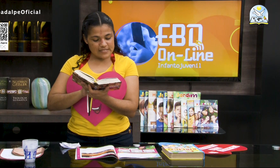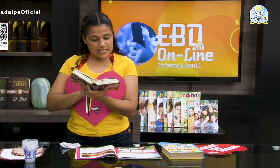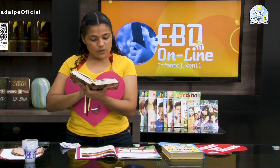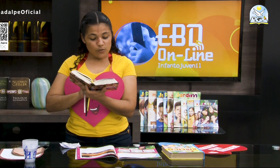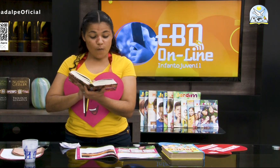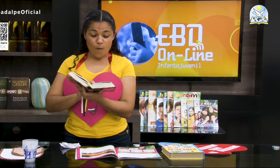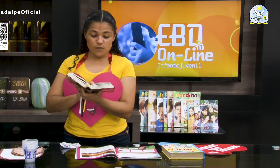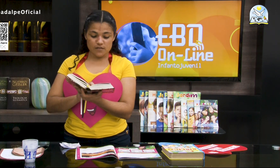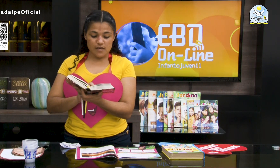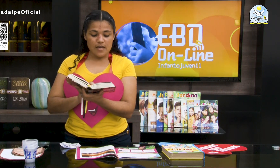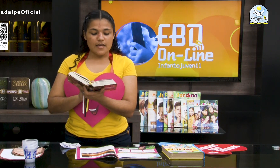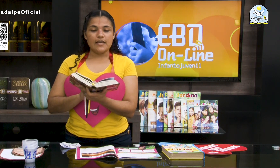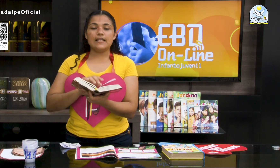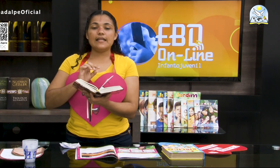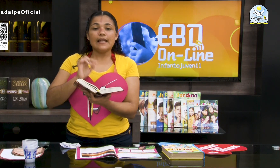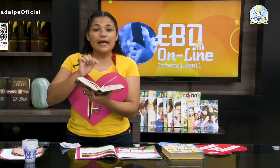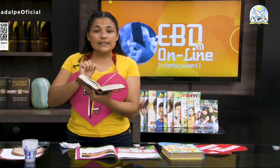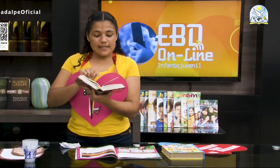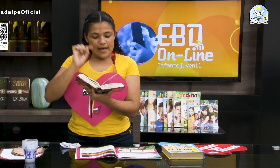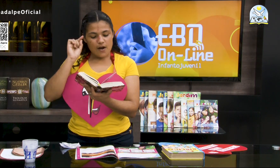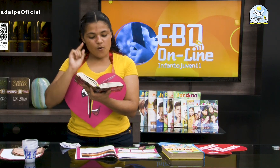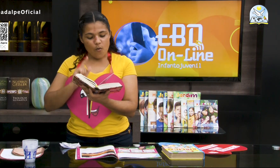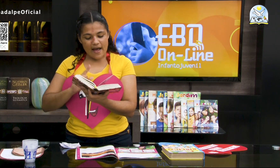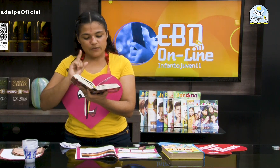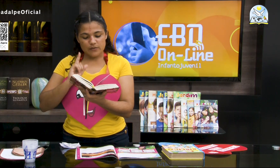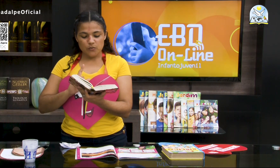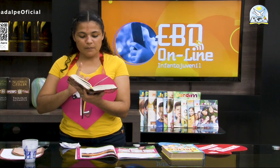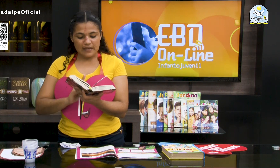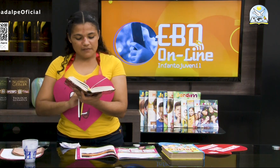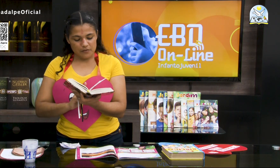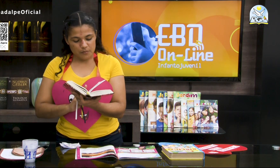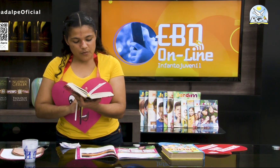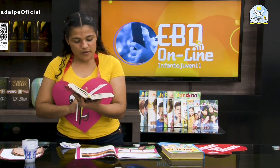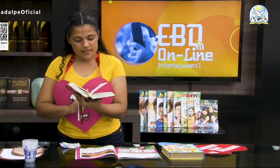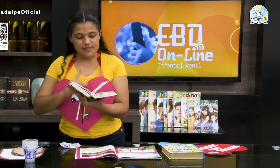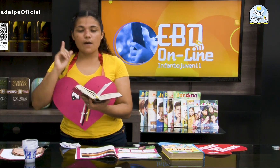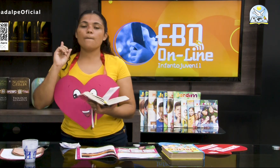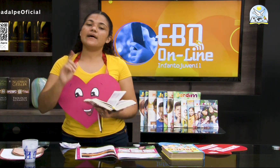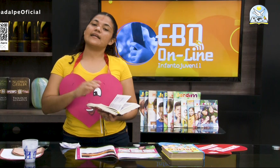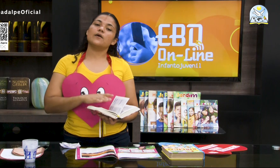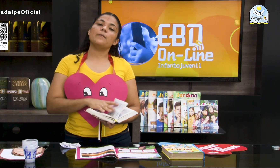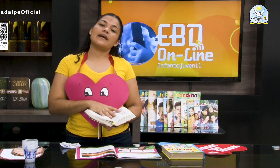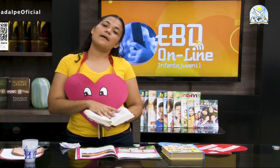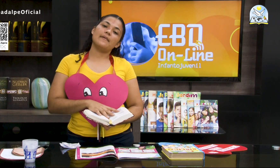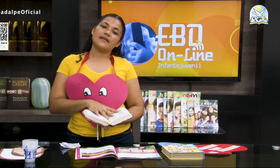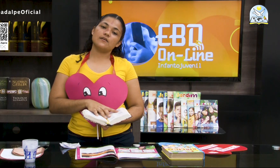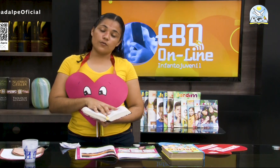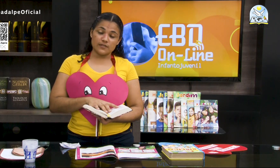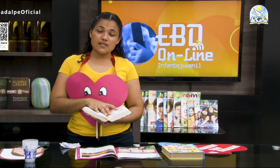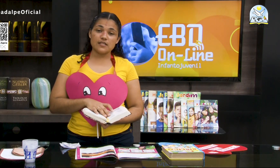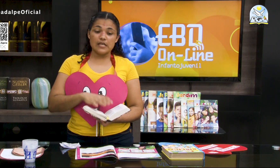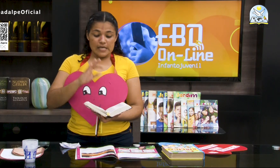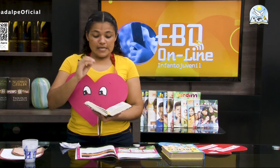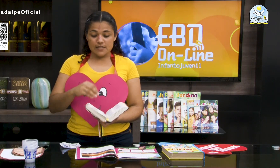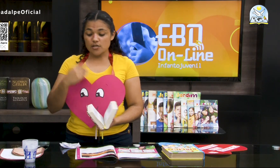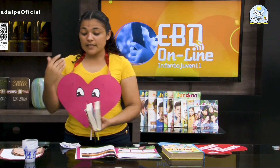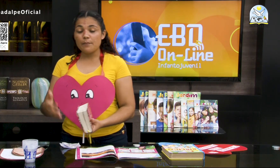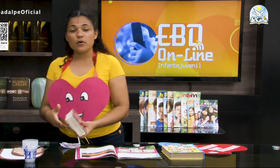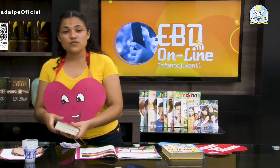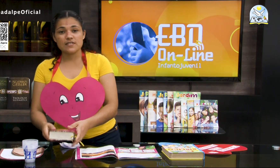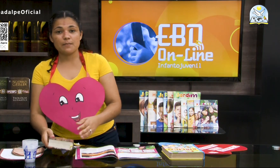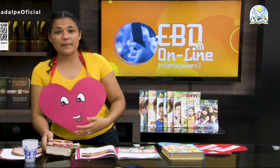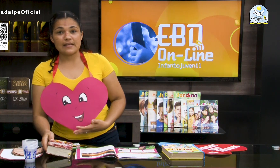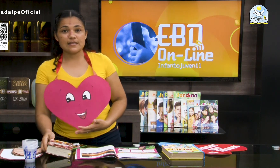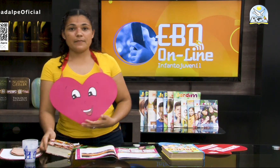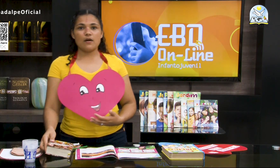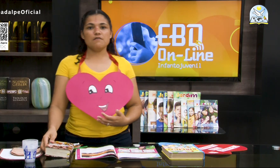o versículo 11 e lê lá, tá? Guardo a tua palavra no meu coração para não pecar contra ti. E só